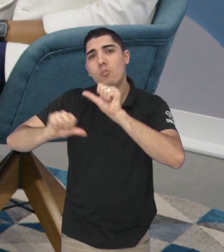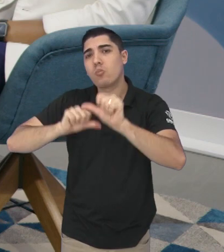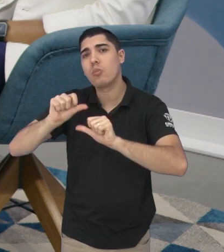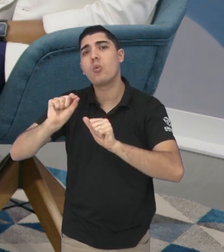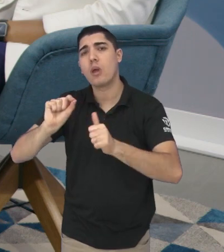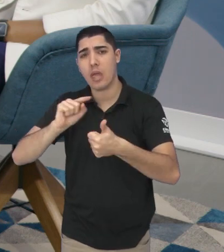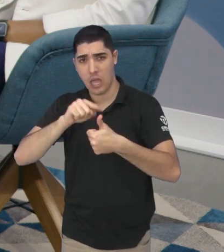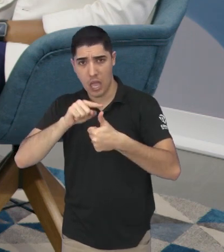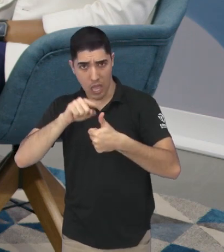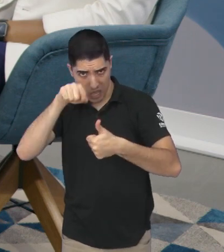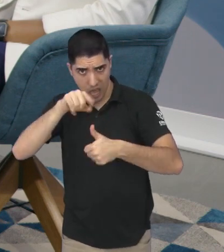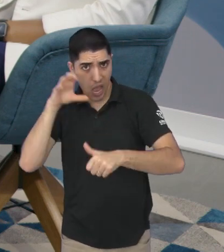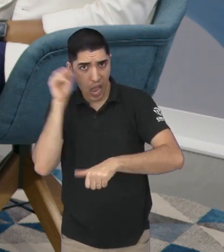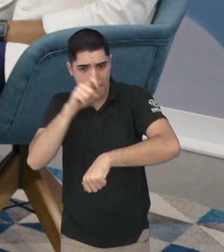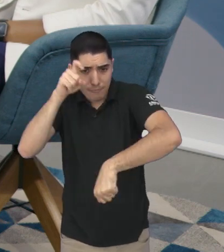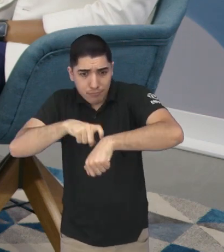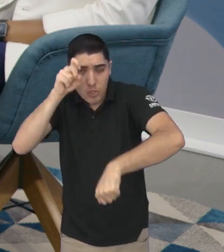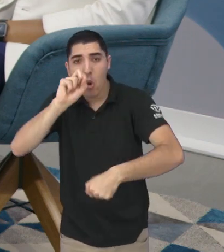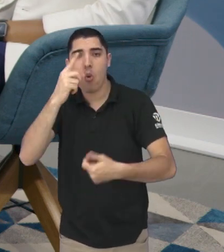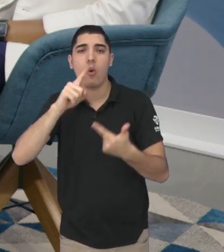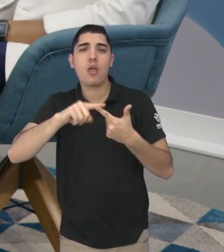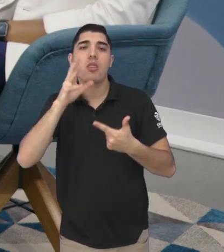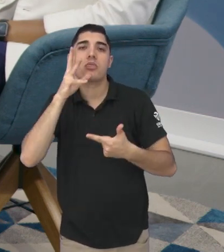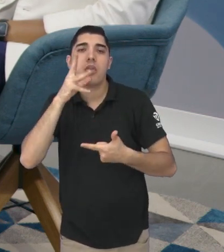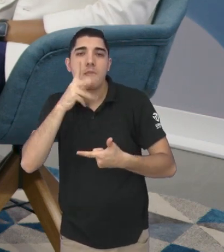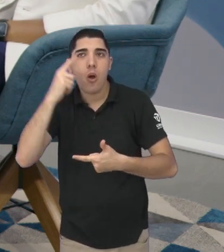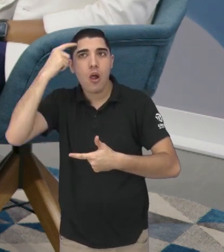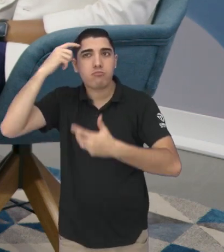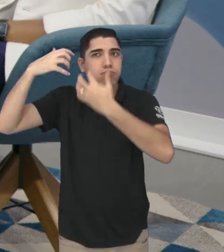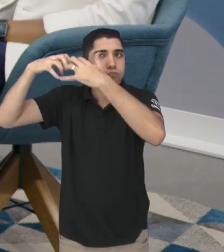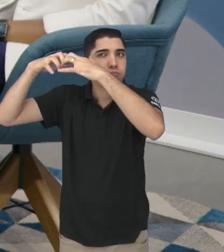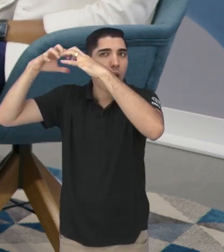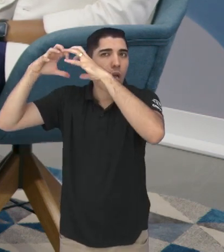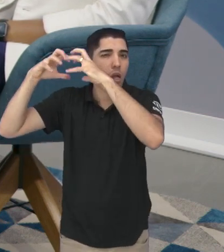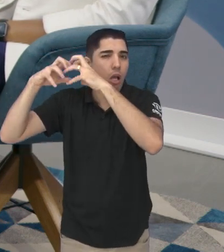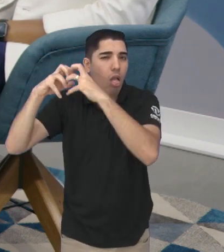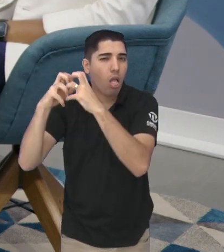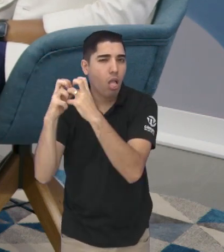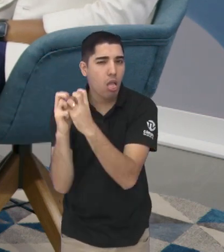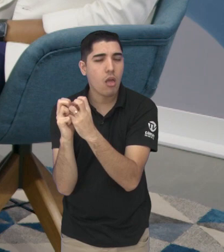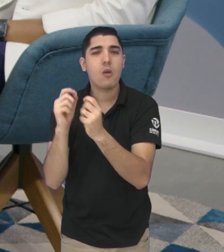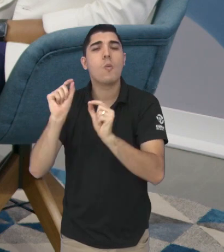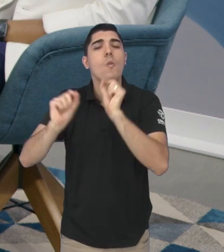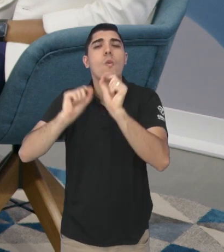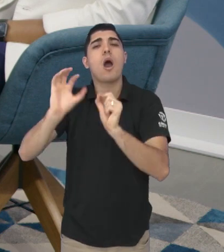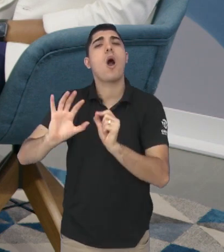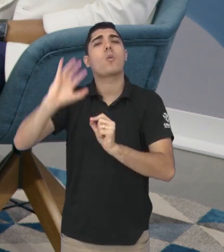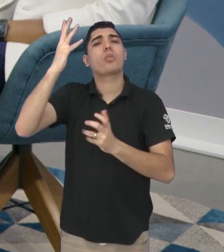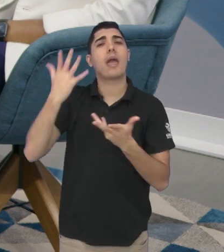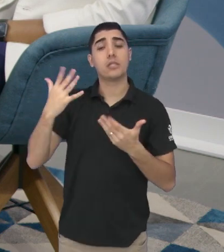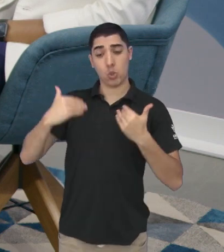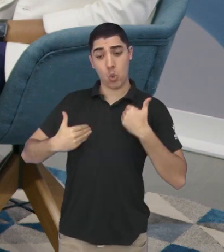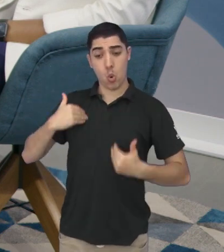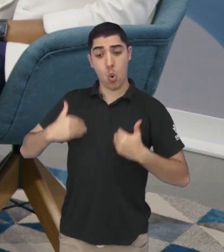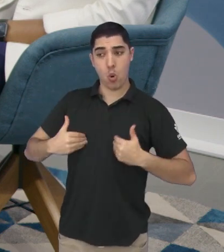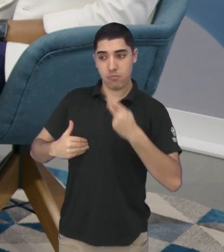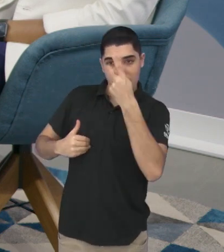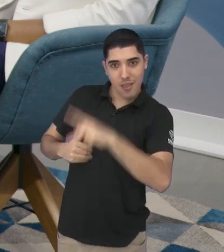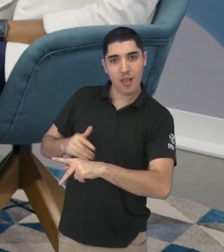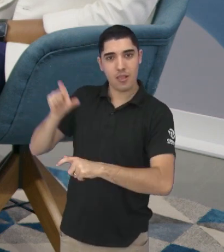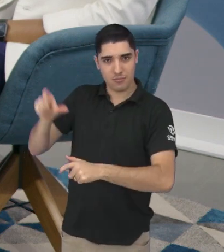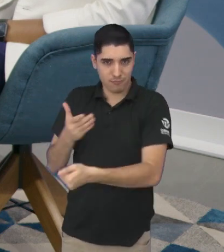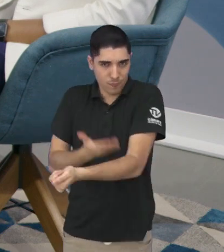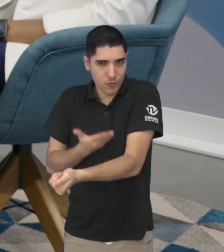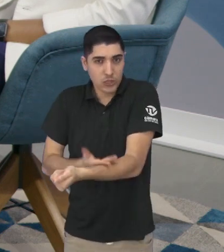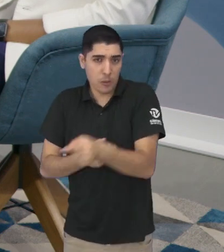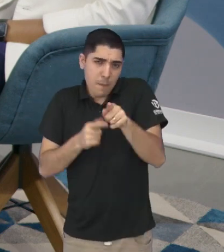depende muito da droga, é a longo prazo que vai causando os danos, quais são os efeitos, né? O que acontece no corpo de uma forma